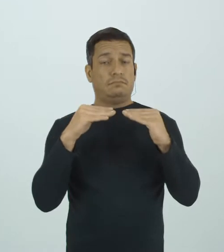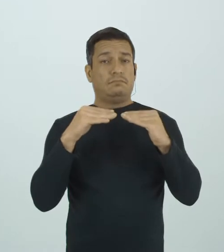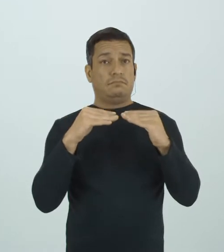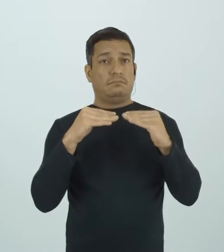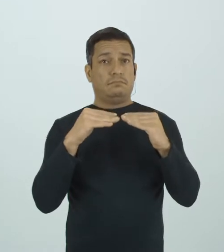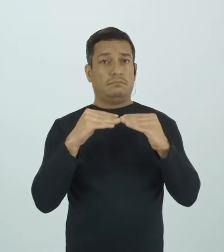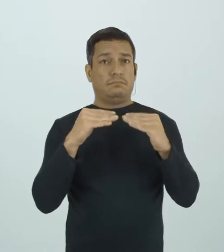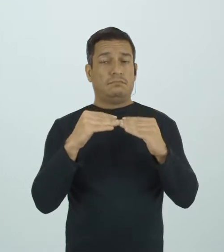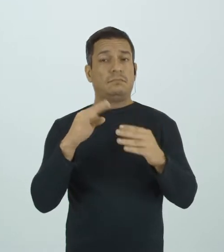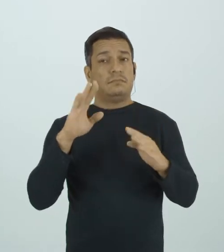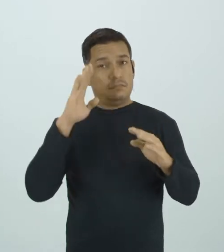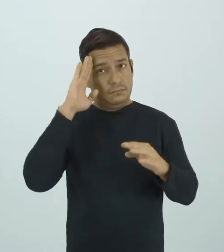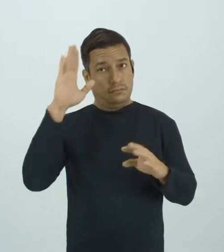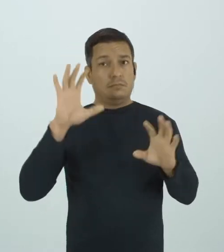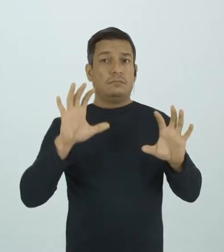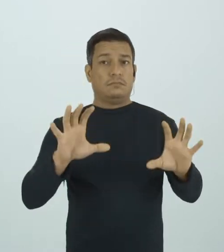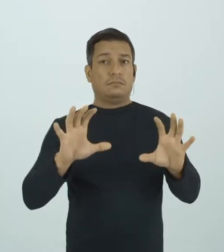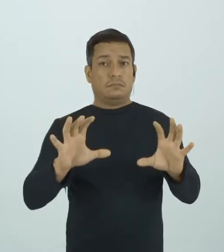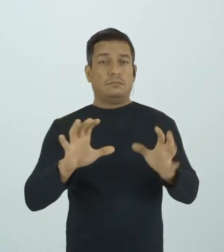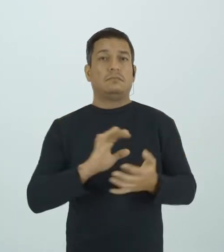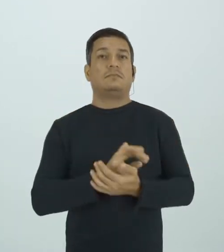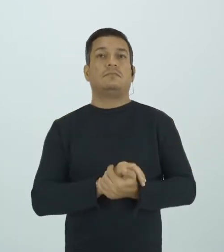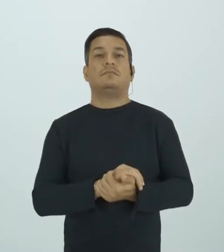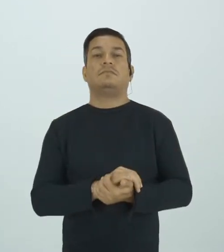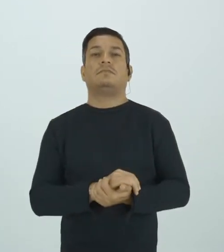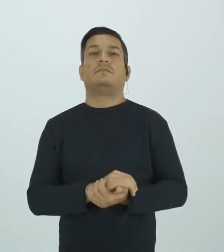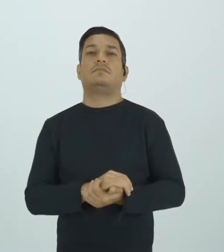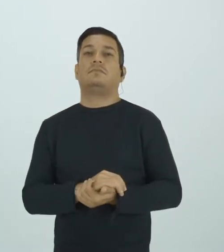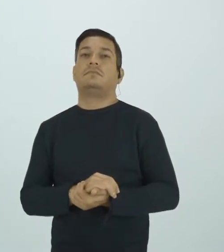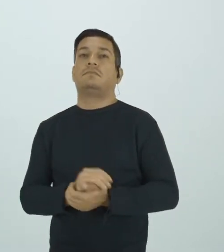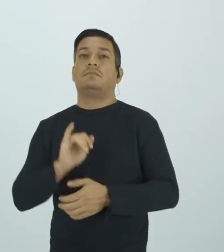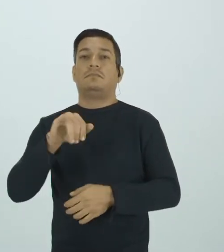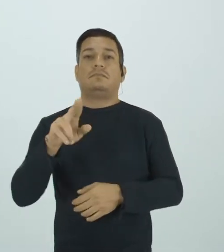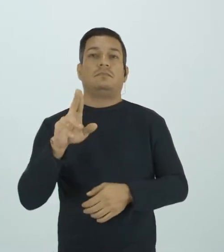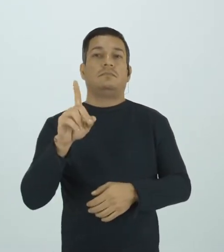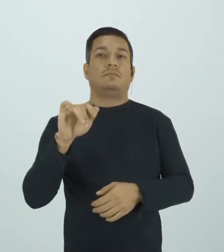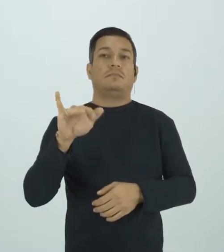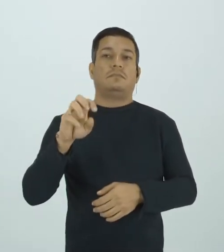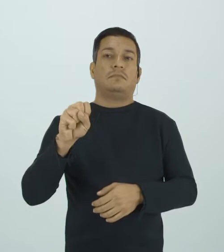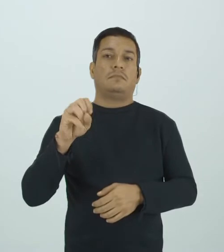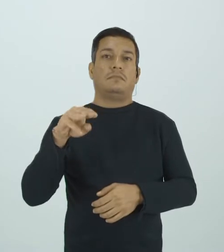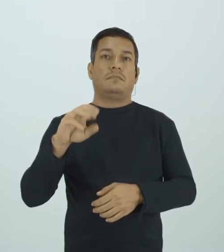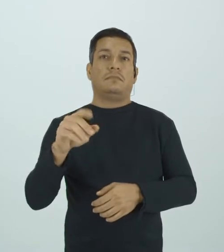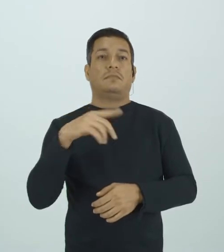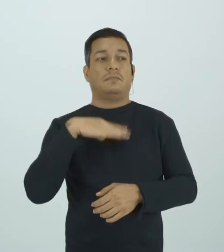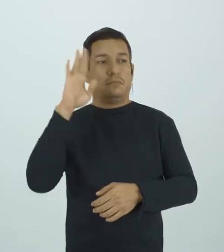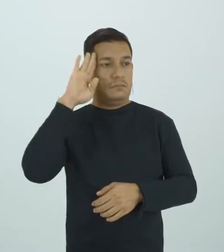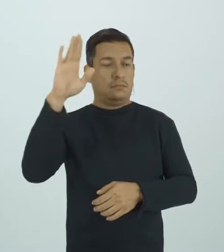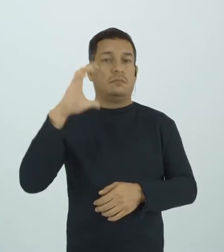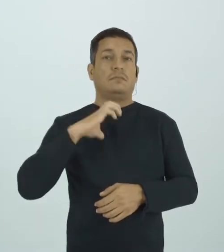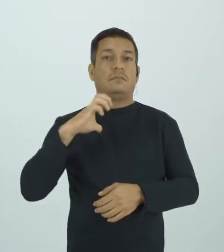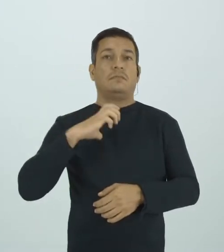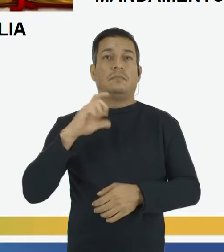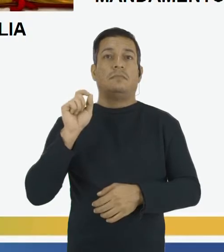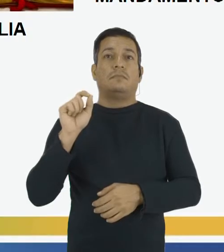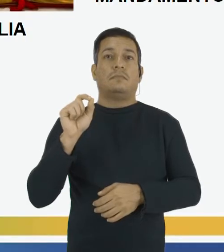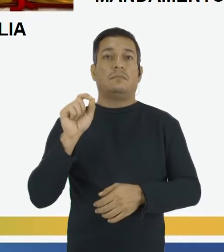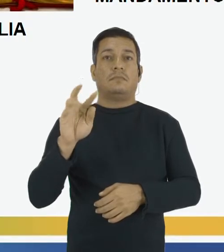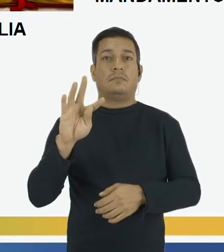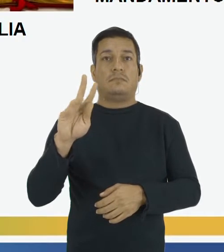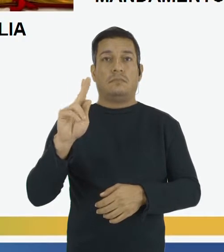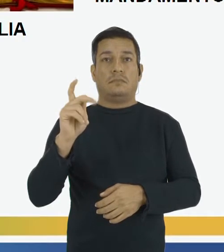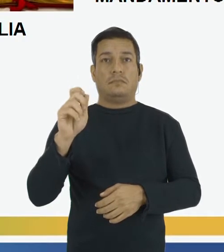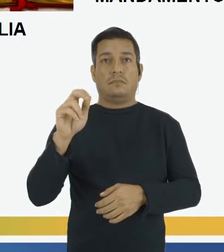O princípio deles era esse, era olho por olho, dente por dente. No judaísmo, o princípio ético do judaísmo, em